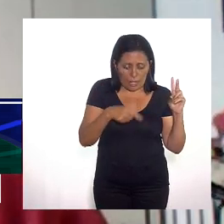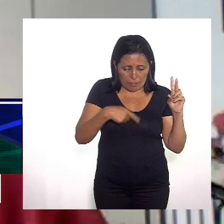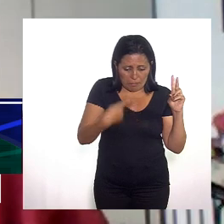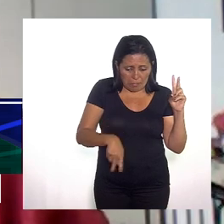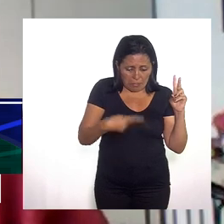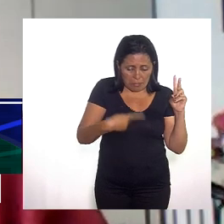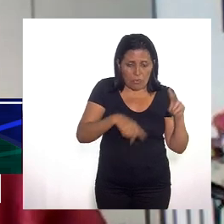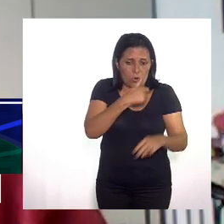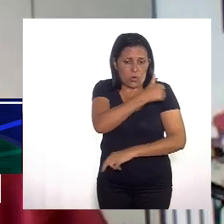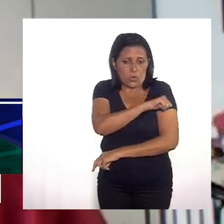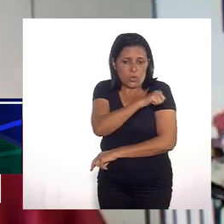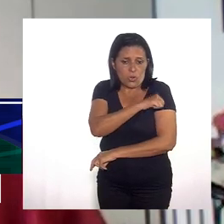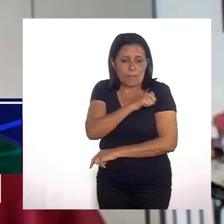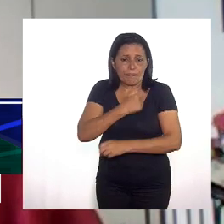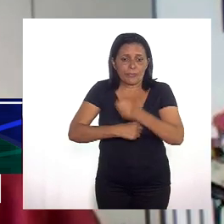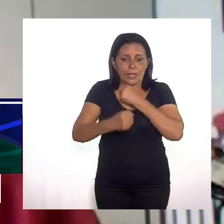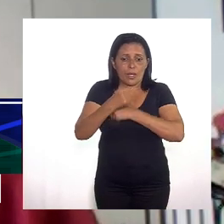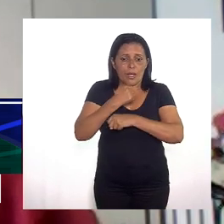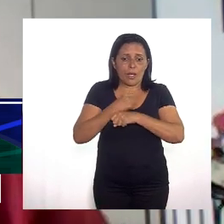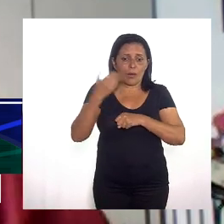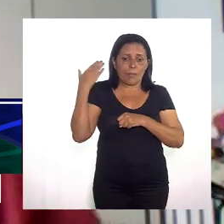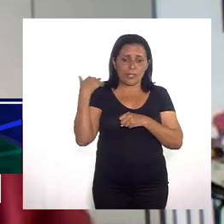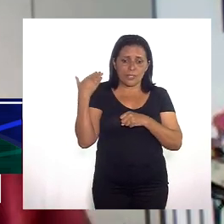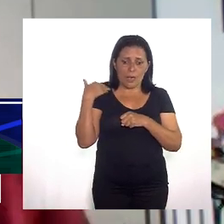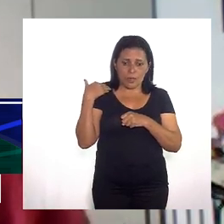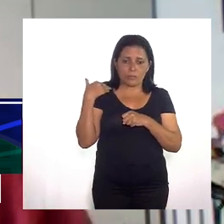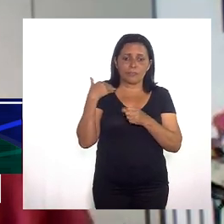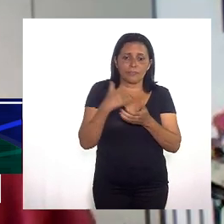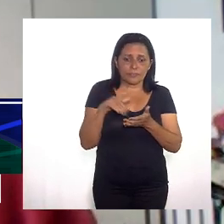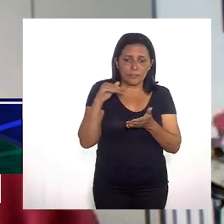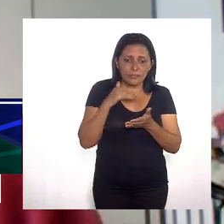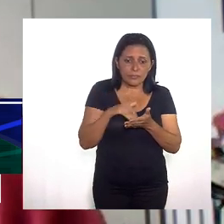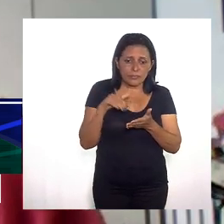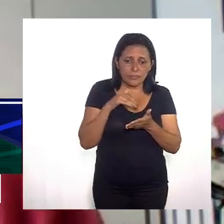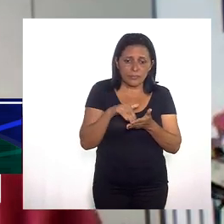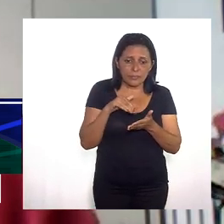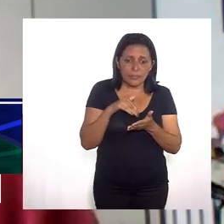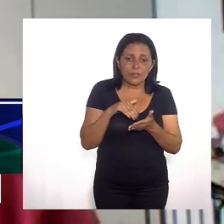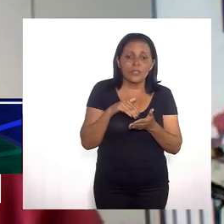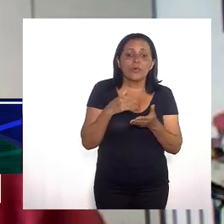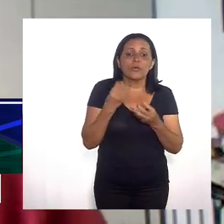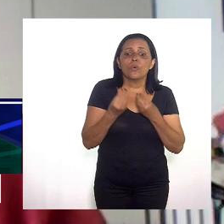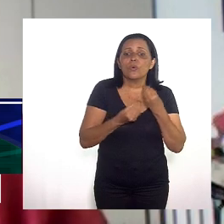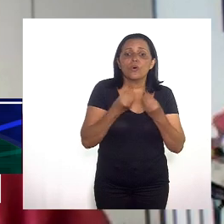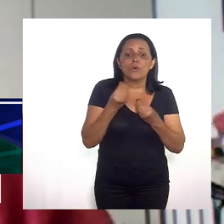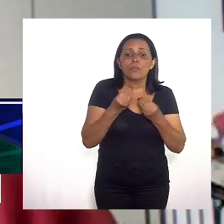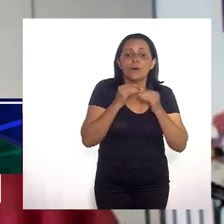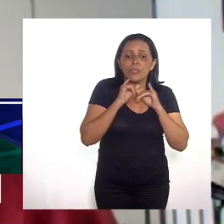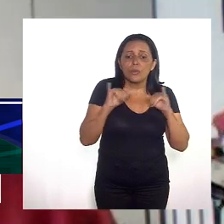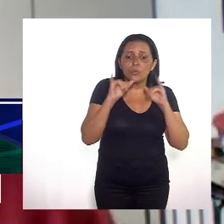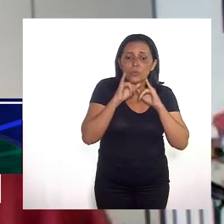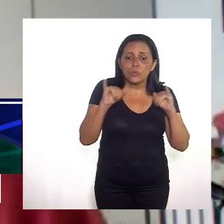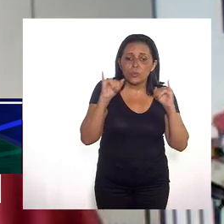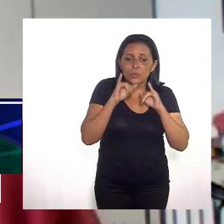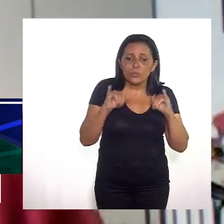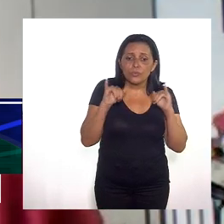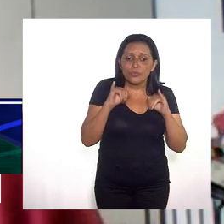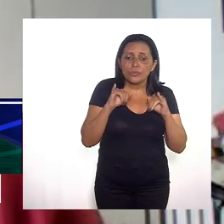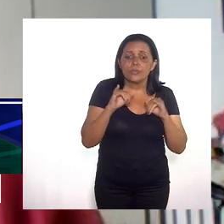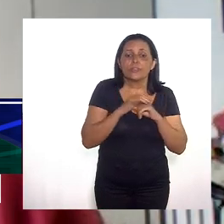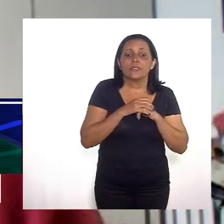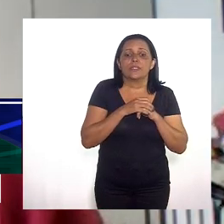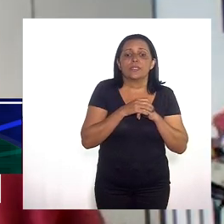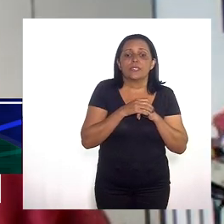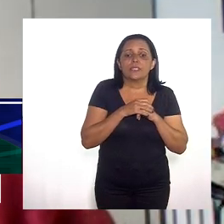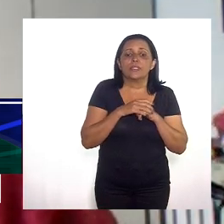Janeiro. A gente, no ano passado, teve o ex-secretário Pedro Fernandes fazendo uma série de anúncios que foram descumpridos,